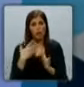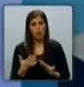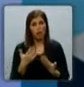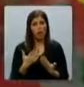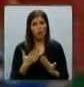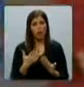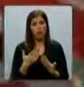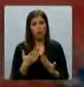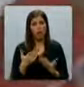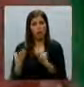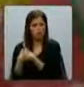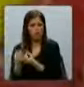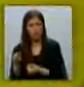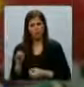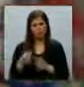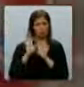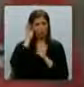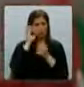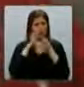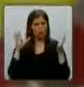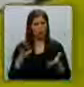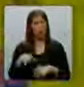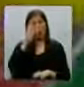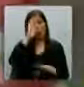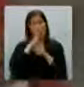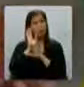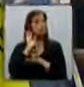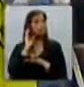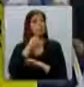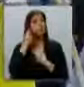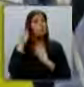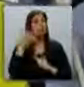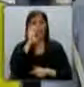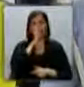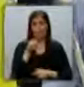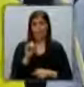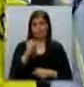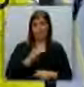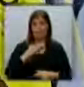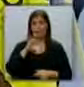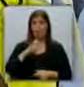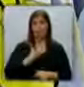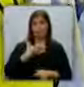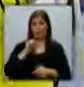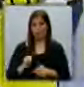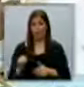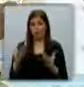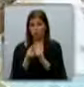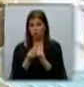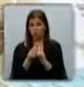essa aplicação competitivos visto as últimas sondagens mostram SP sdcds forem juntos as